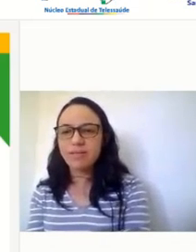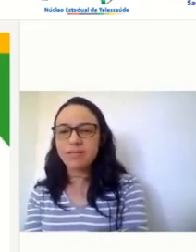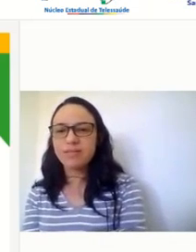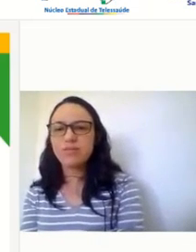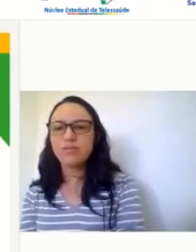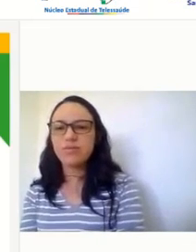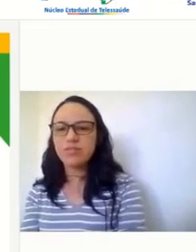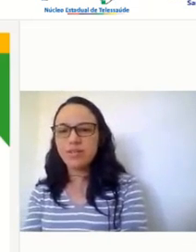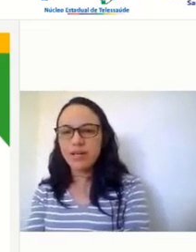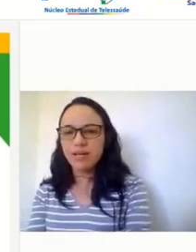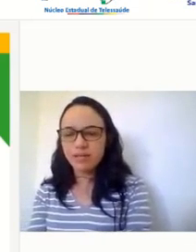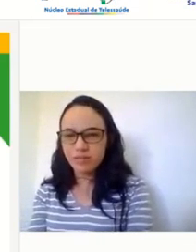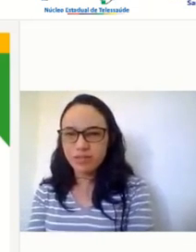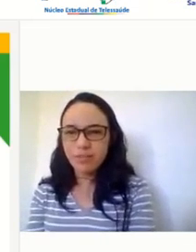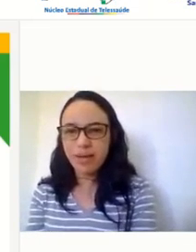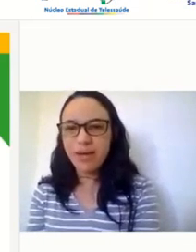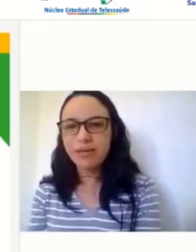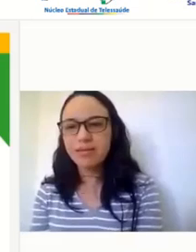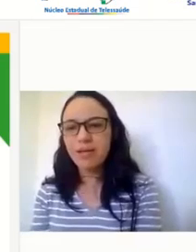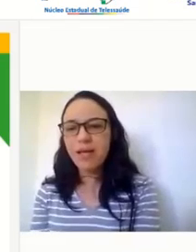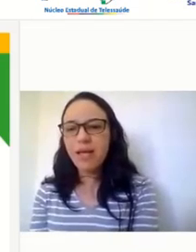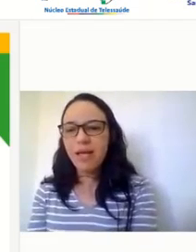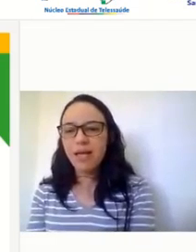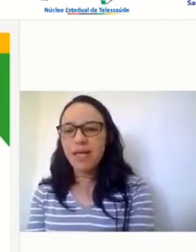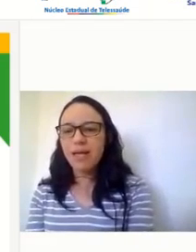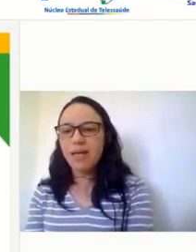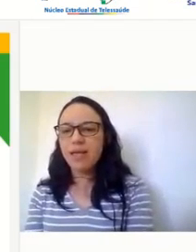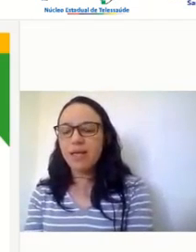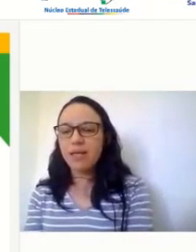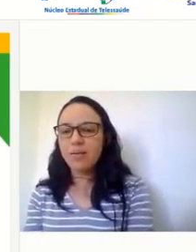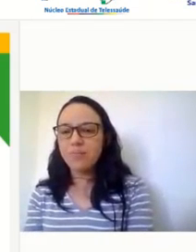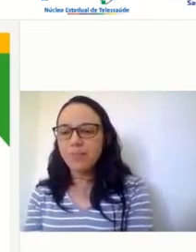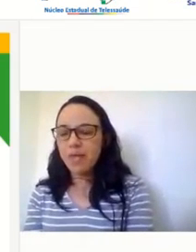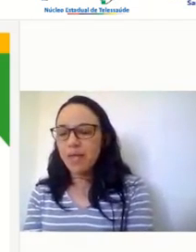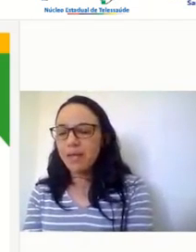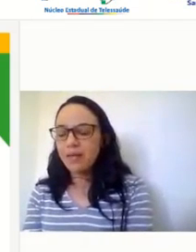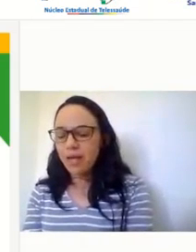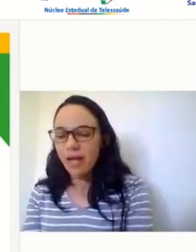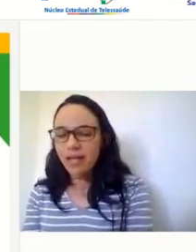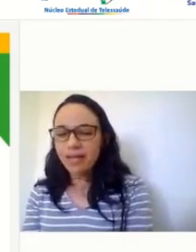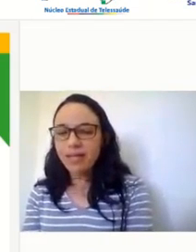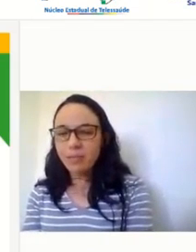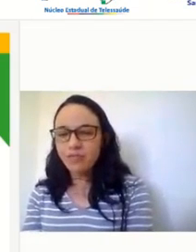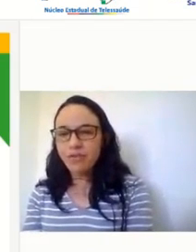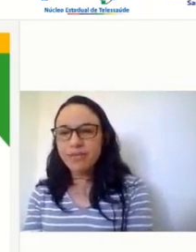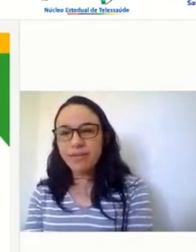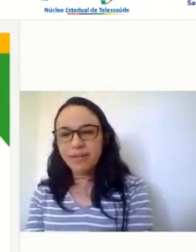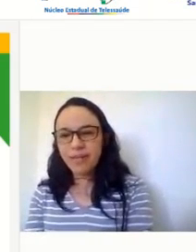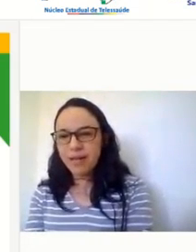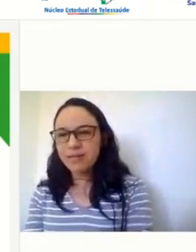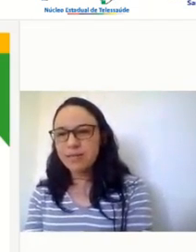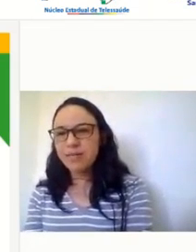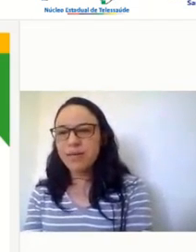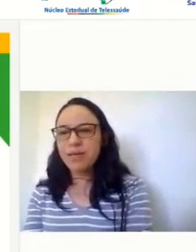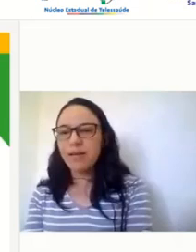é a equipe foi treinada né a residência